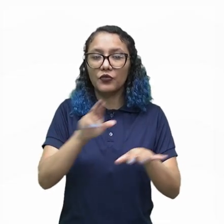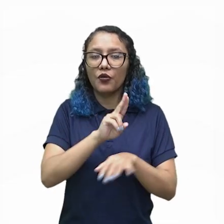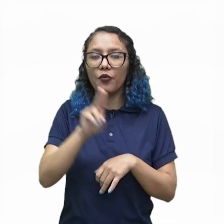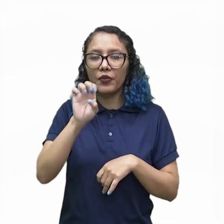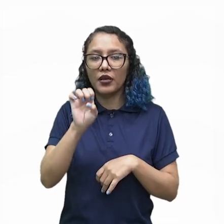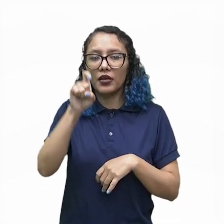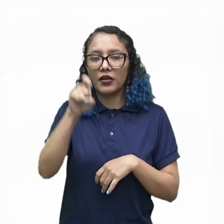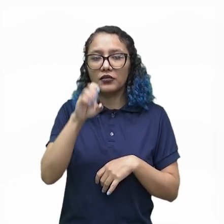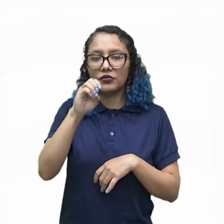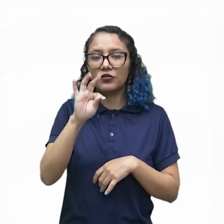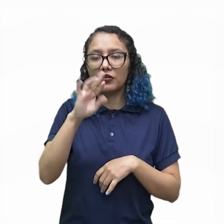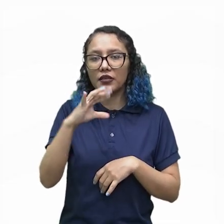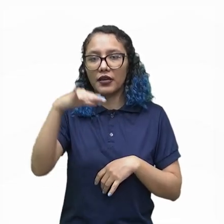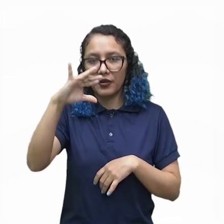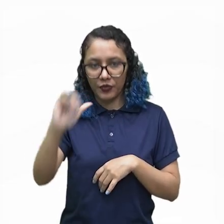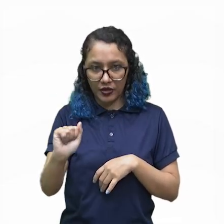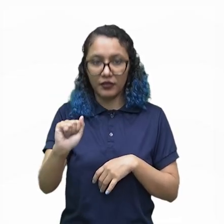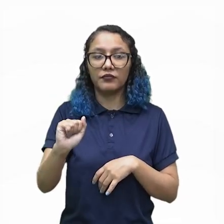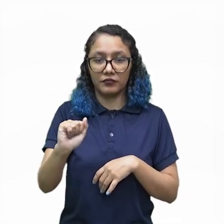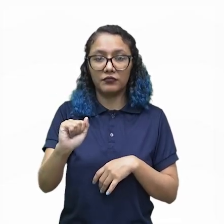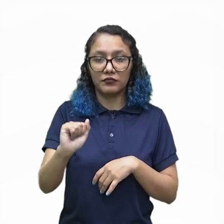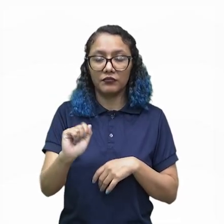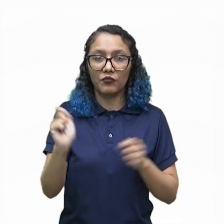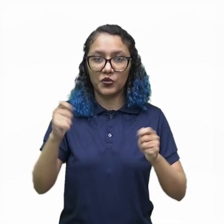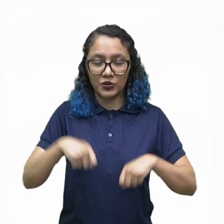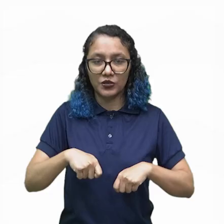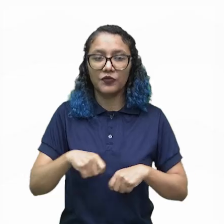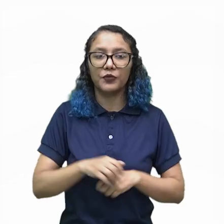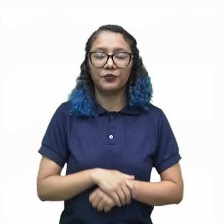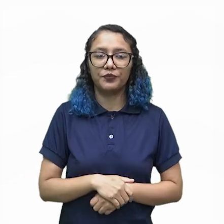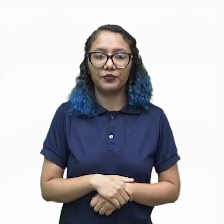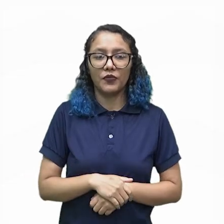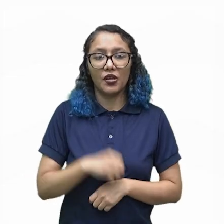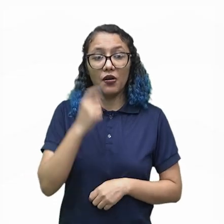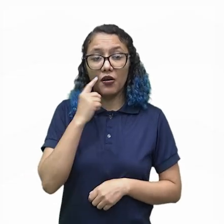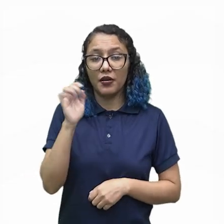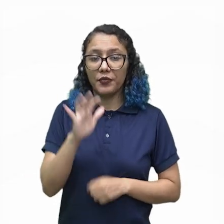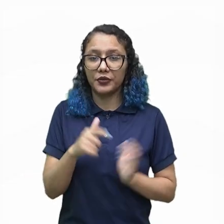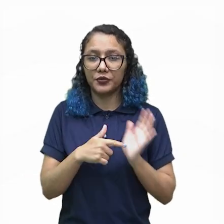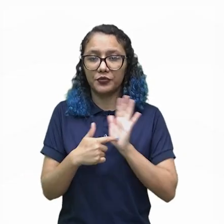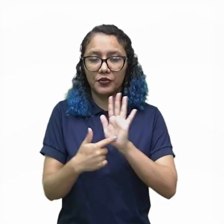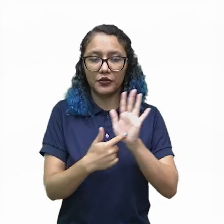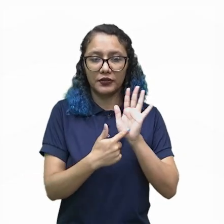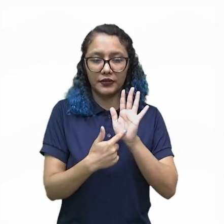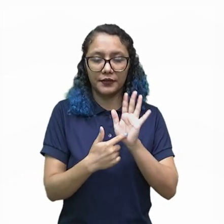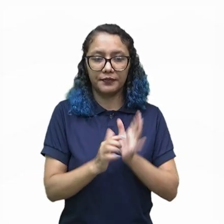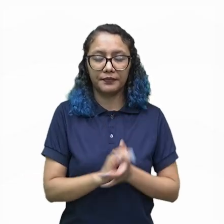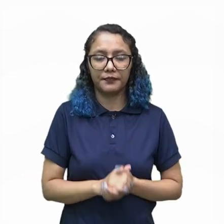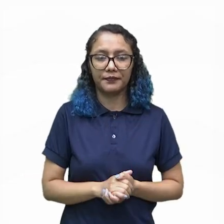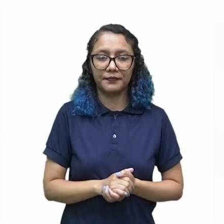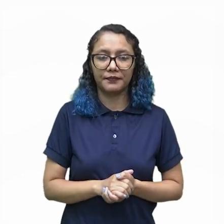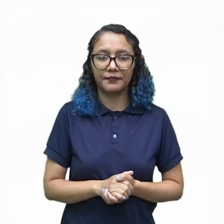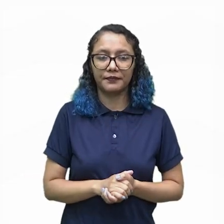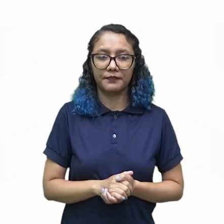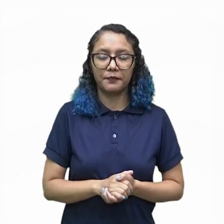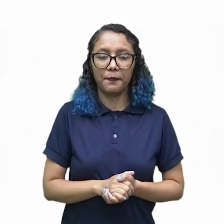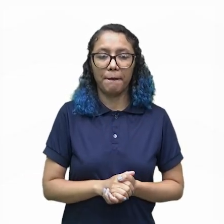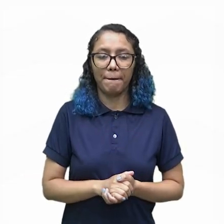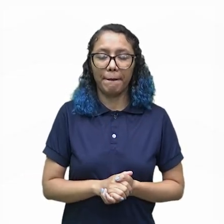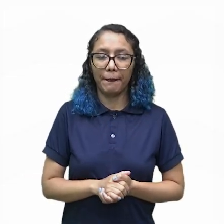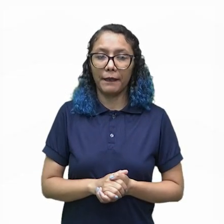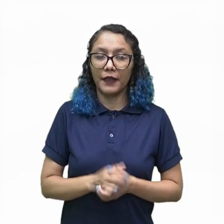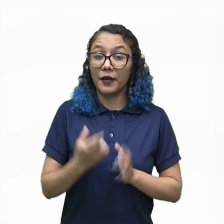do sistema para o ambiente, tá? E aí você está vendo na imagem, né, que representa um